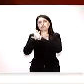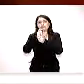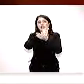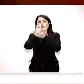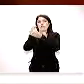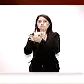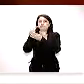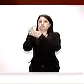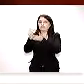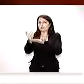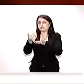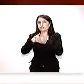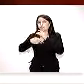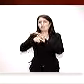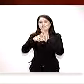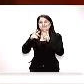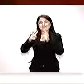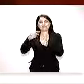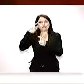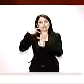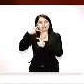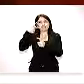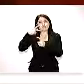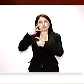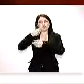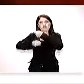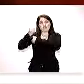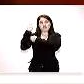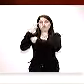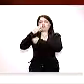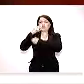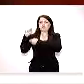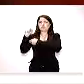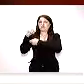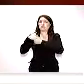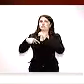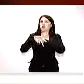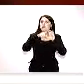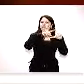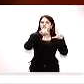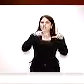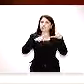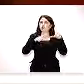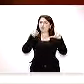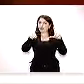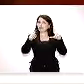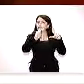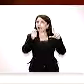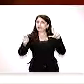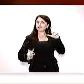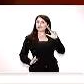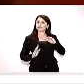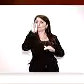agentes agentes políticos do exercício 2008 em patamar acima do índice de inflação no perío determinou o